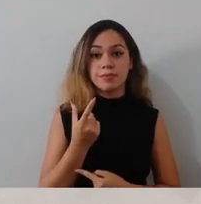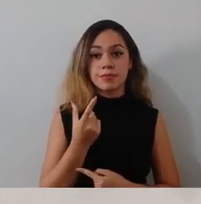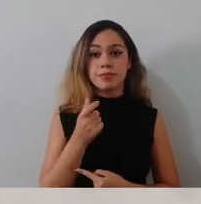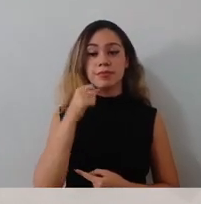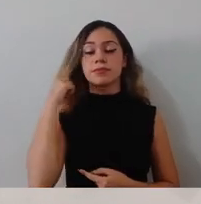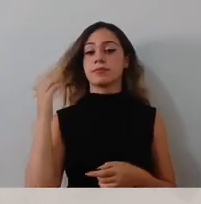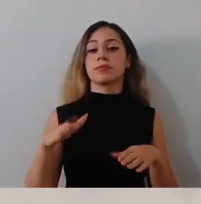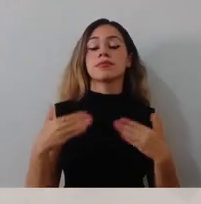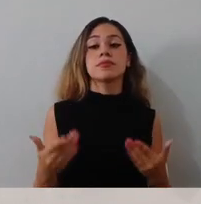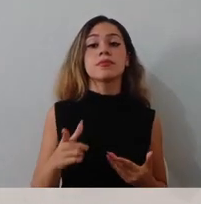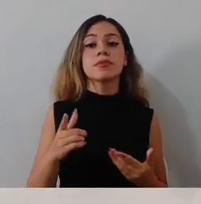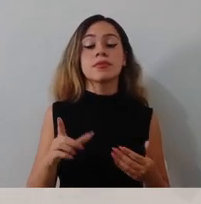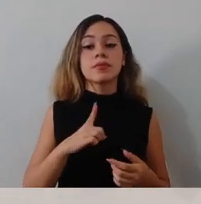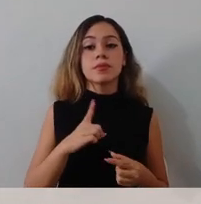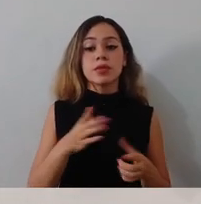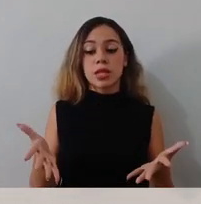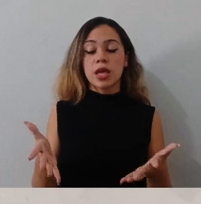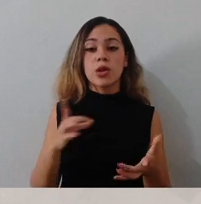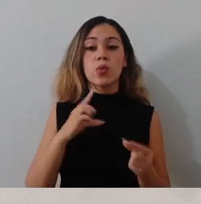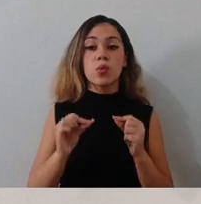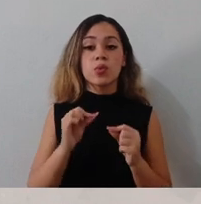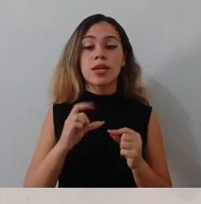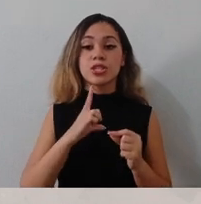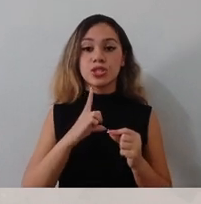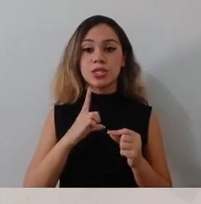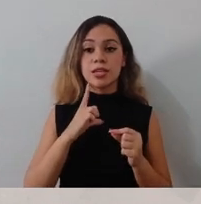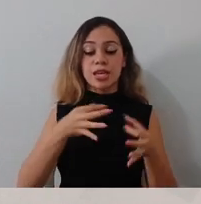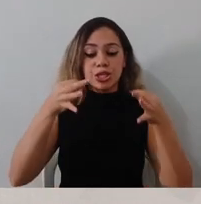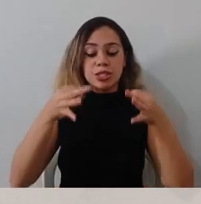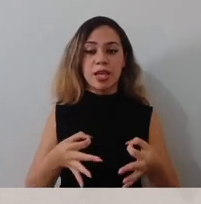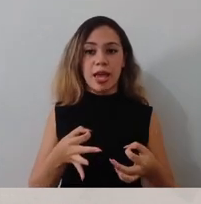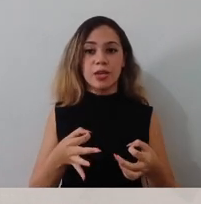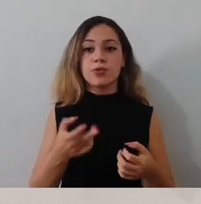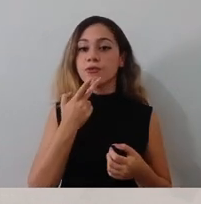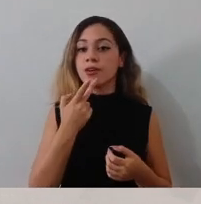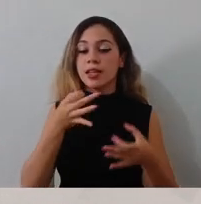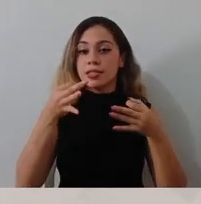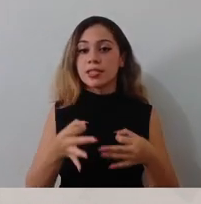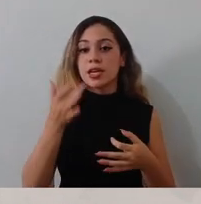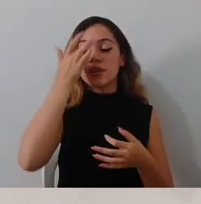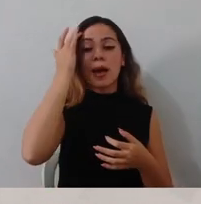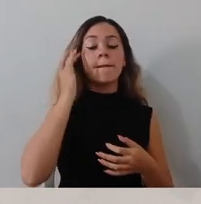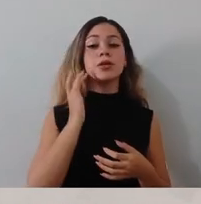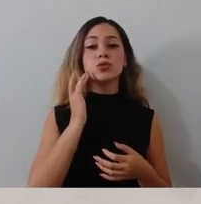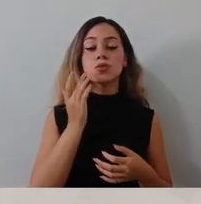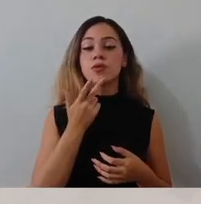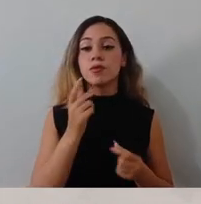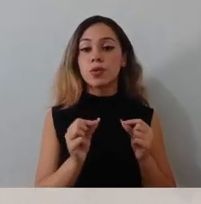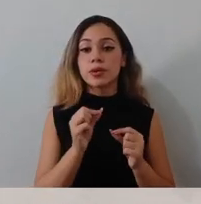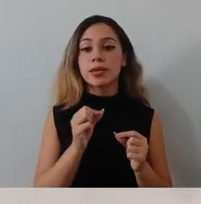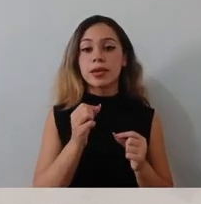E aí, era uma audiência, inclusive, de conciliação. E a